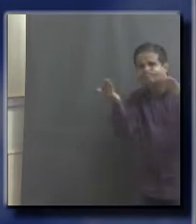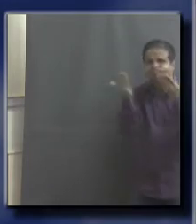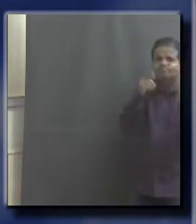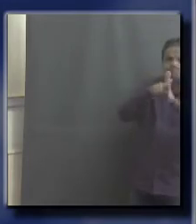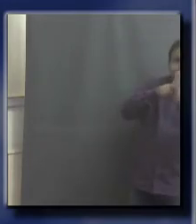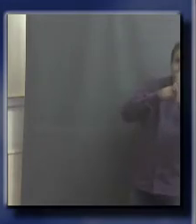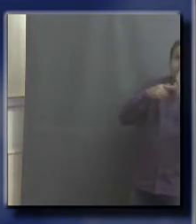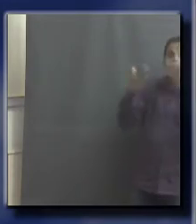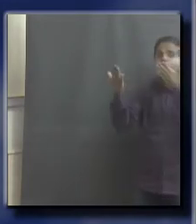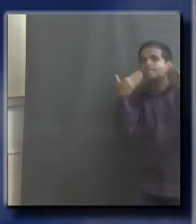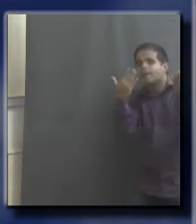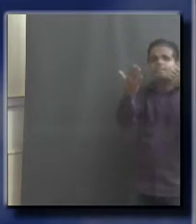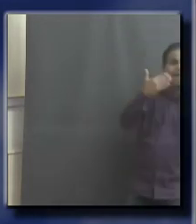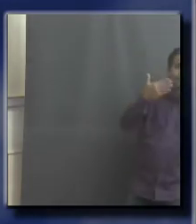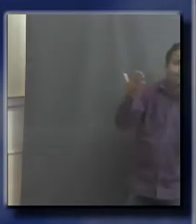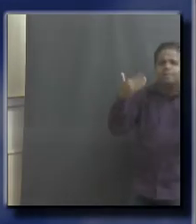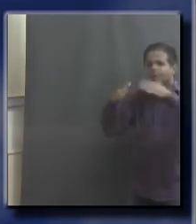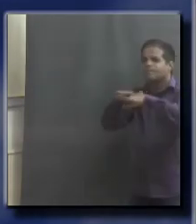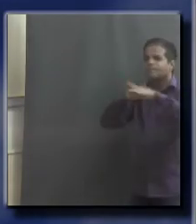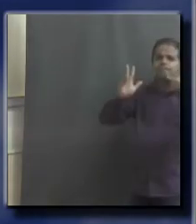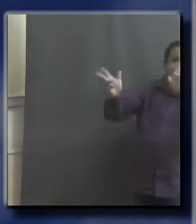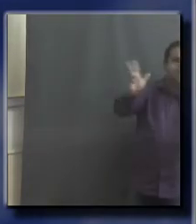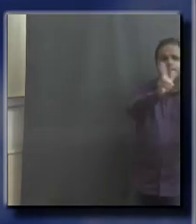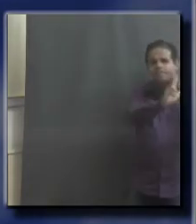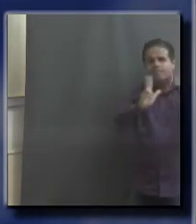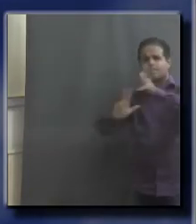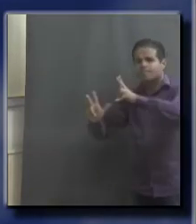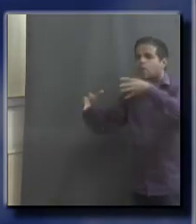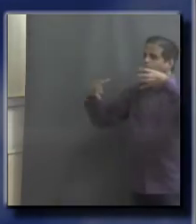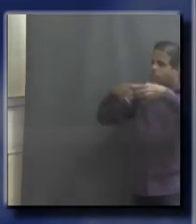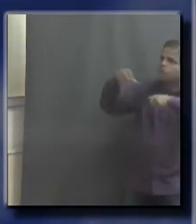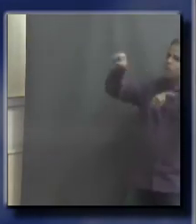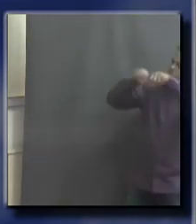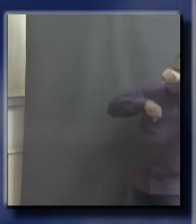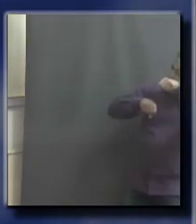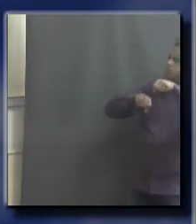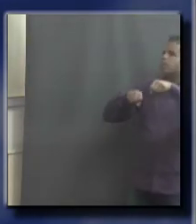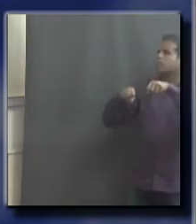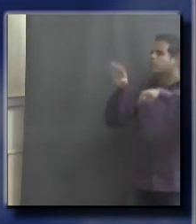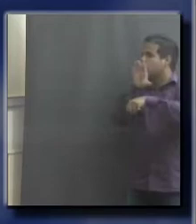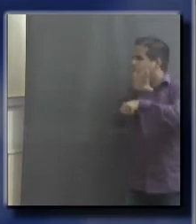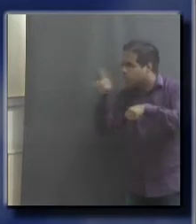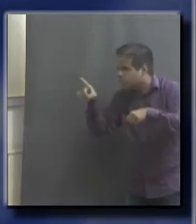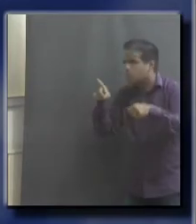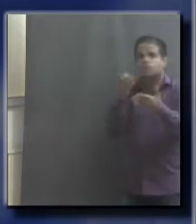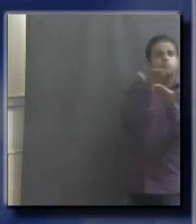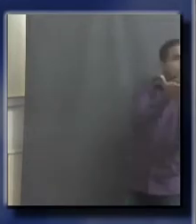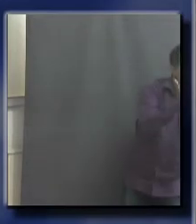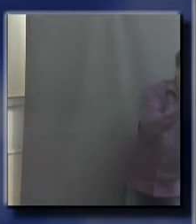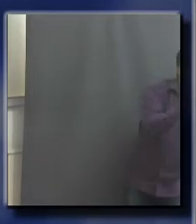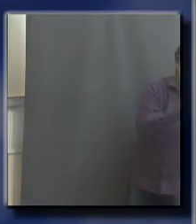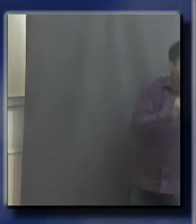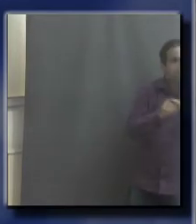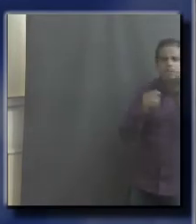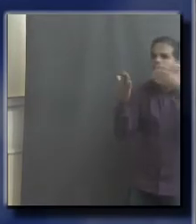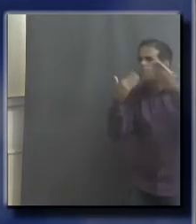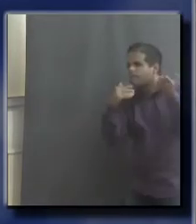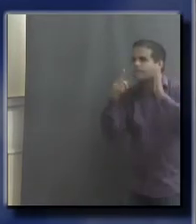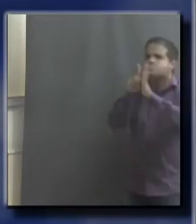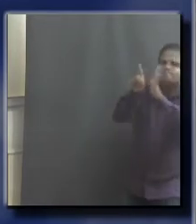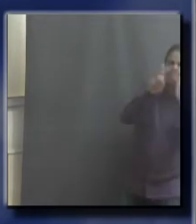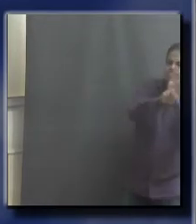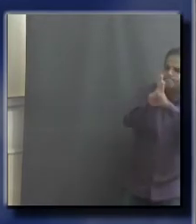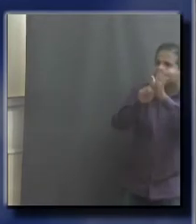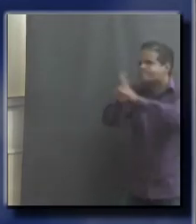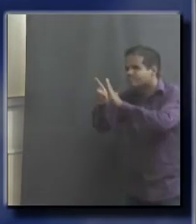um diálogo bastante constante com docentes, coordenadores de curso, estudantes, e ouvimos